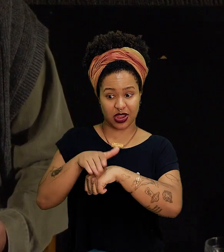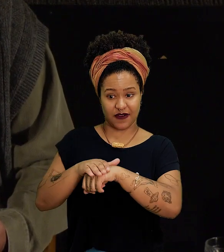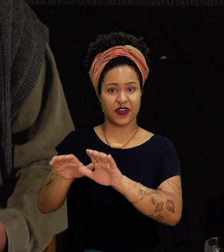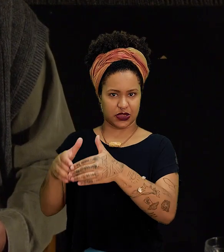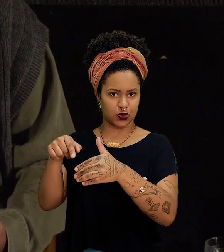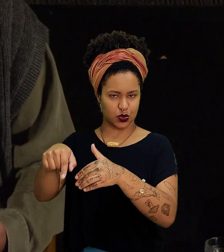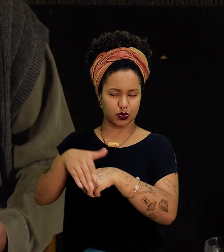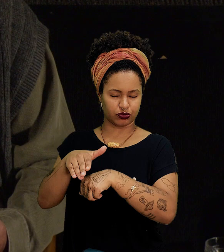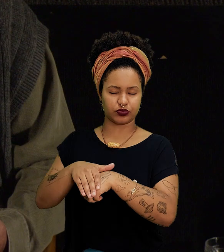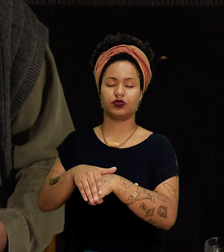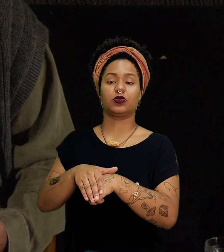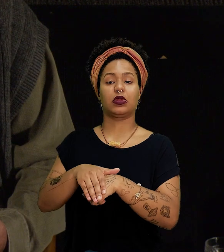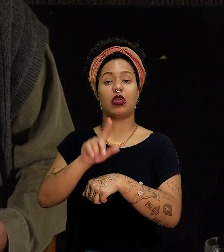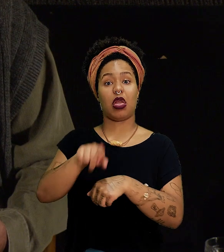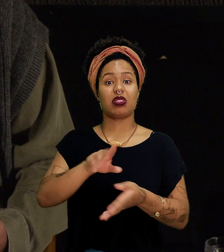fez,